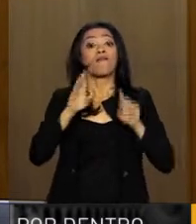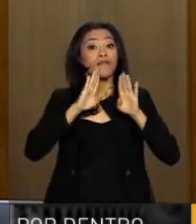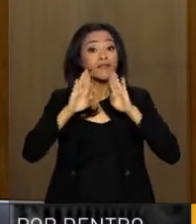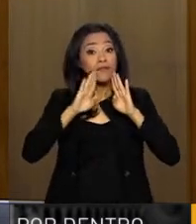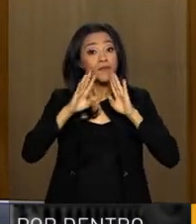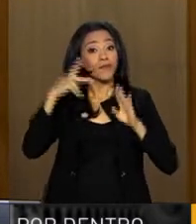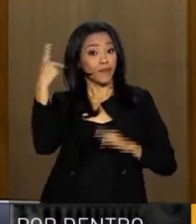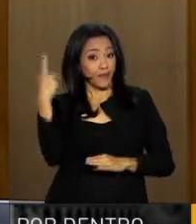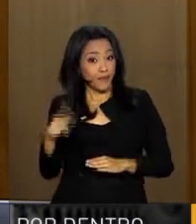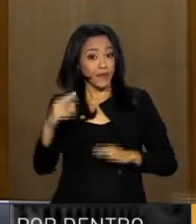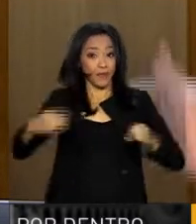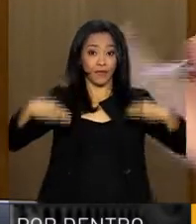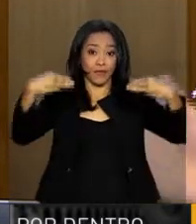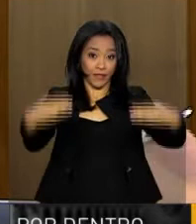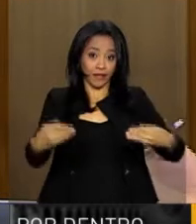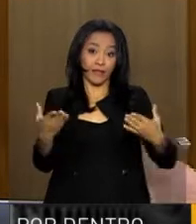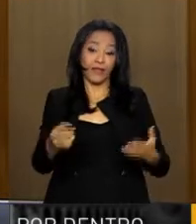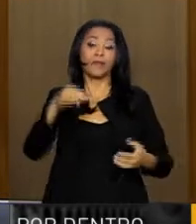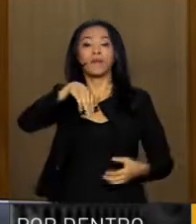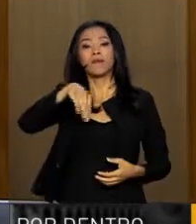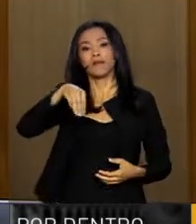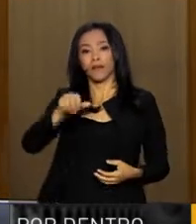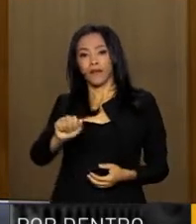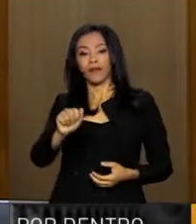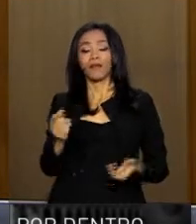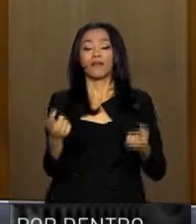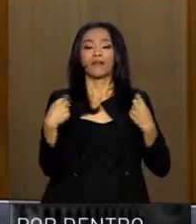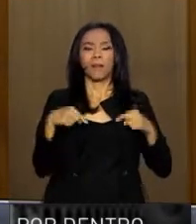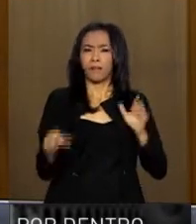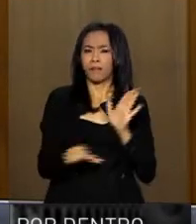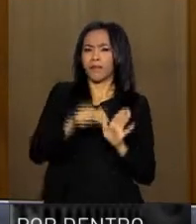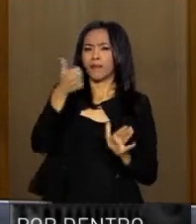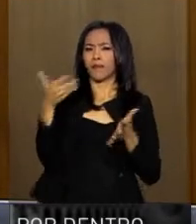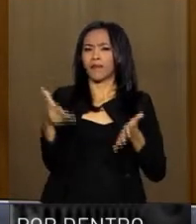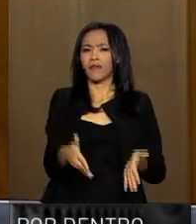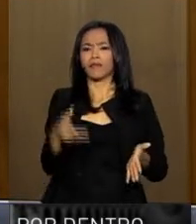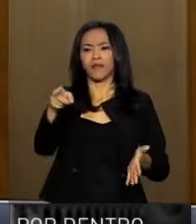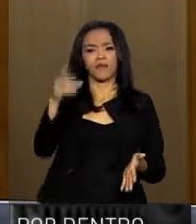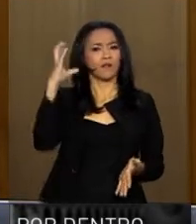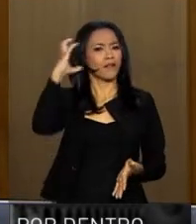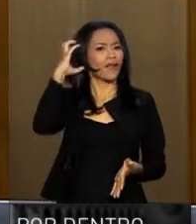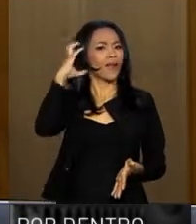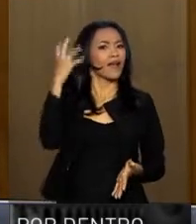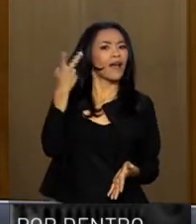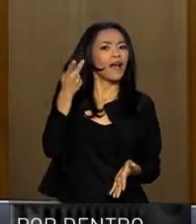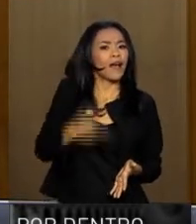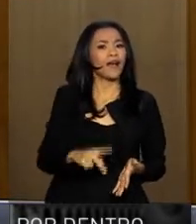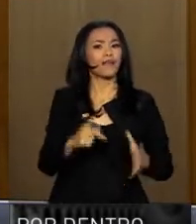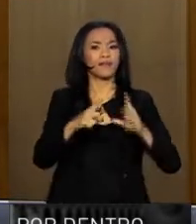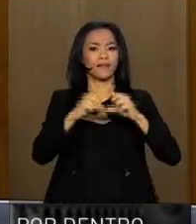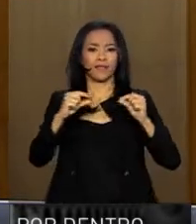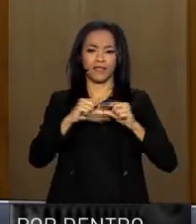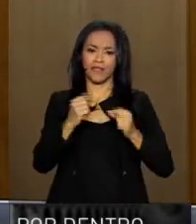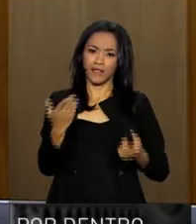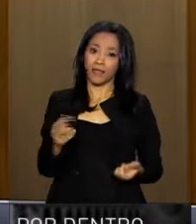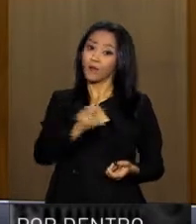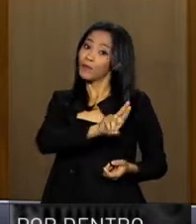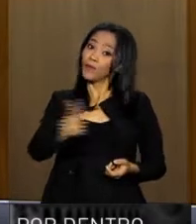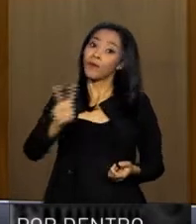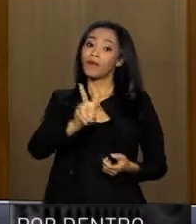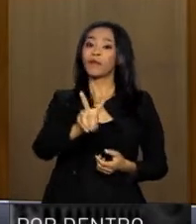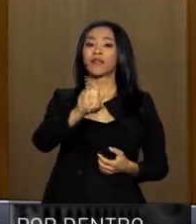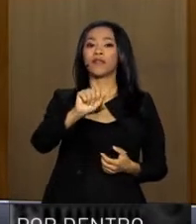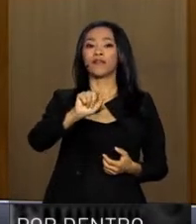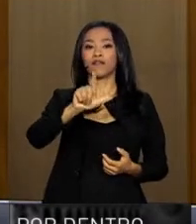ministério do meio ambiente e vamos então a nossa primeira participação na linha com agente walter lima da rádio nacional de brasília olá walter